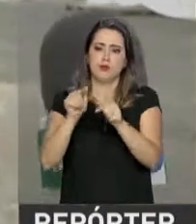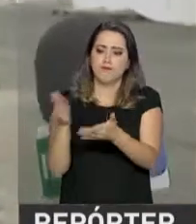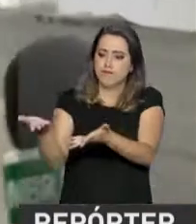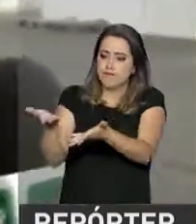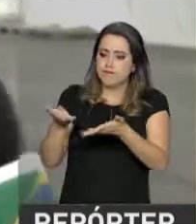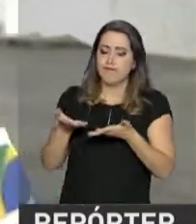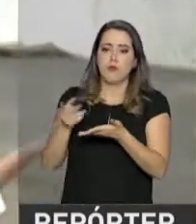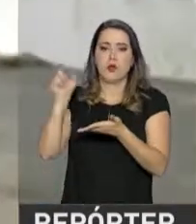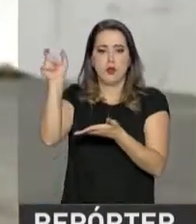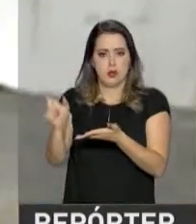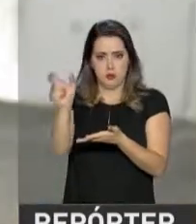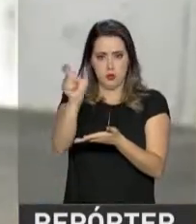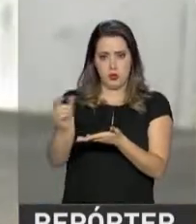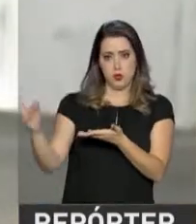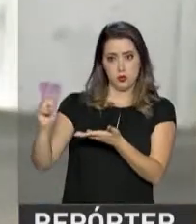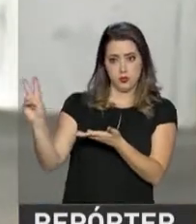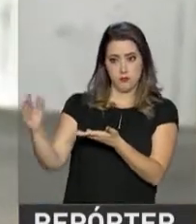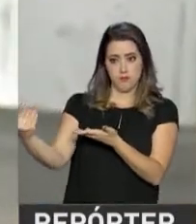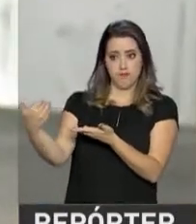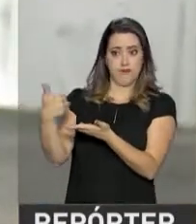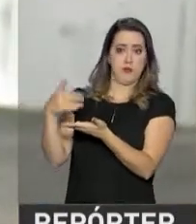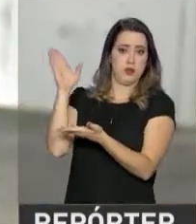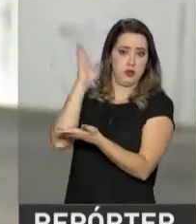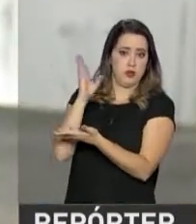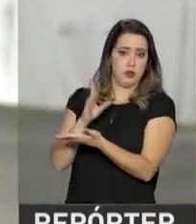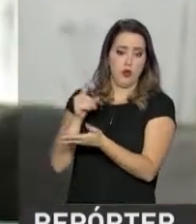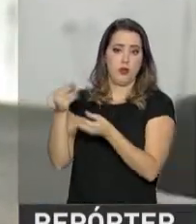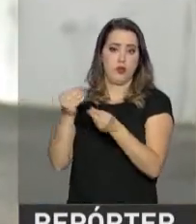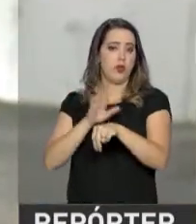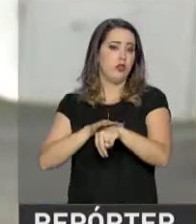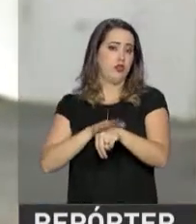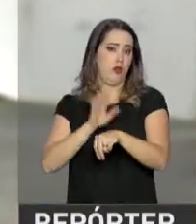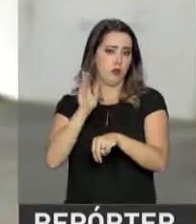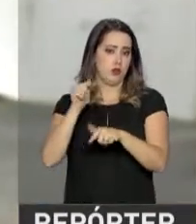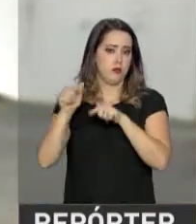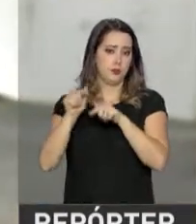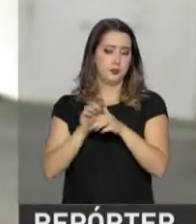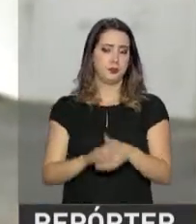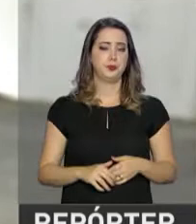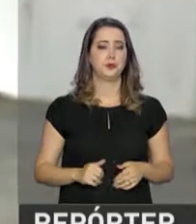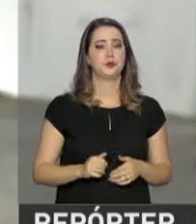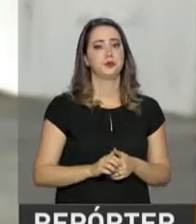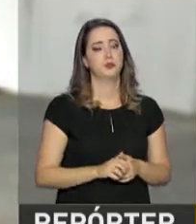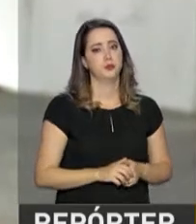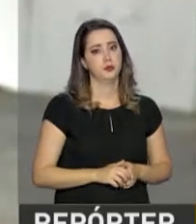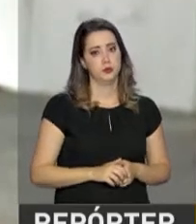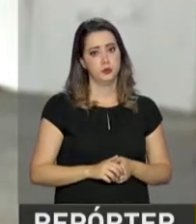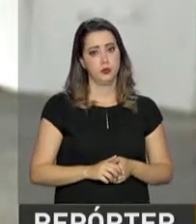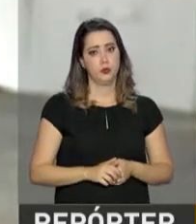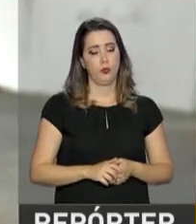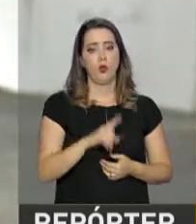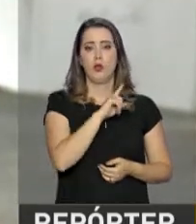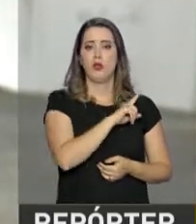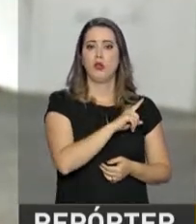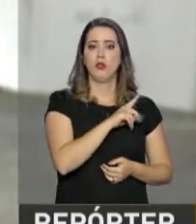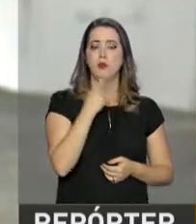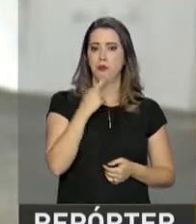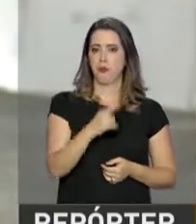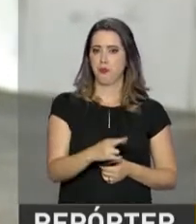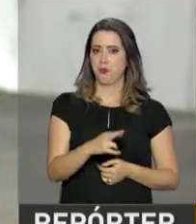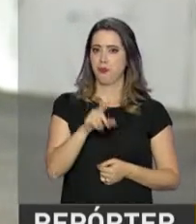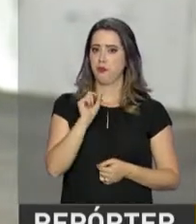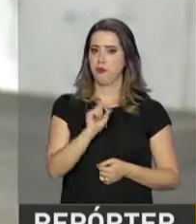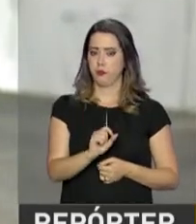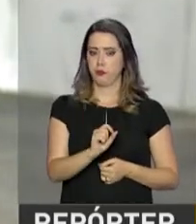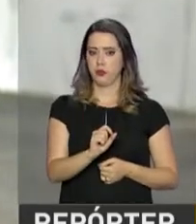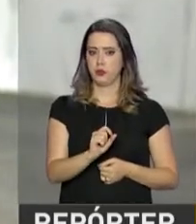Acolhida? Há quanto tempo vocês estão trabalhando aqui em Roraima? Pois bem, a Operação Acolhida, ela se trata de uma resposta do